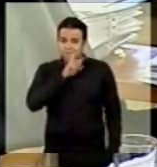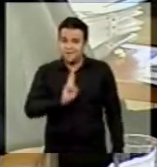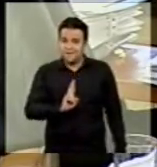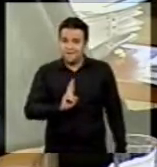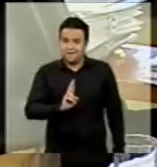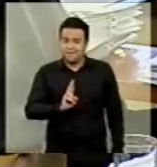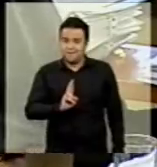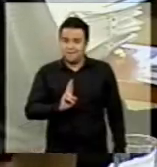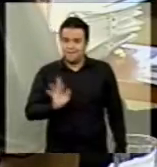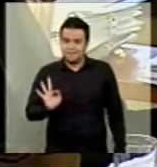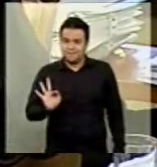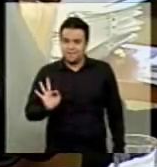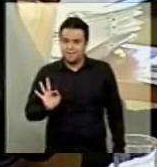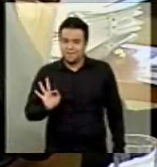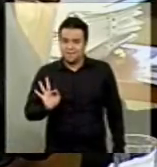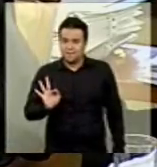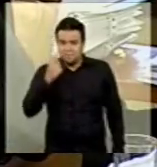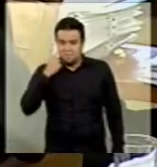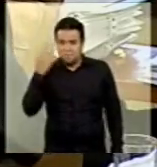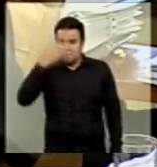está sendo feito, porque se o pagamento deixar de ser feito,